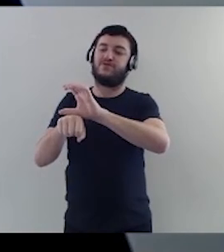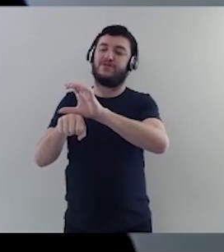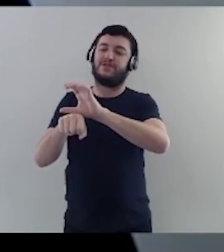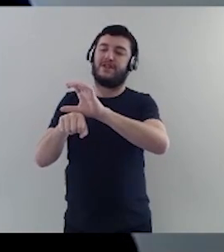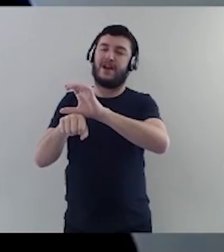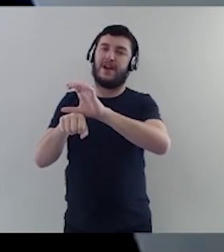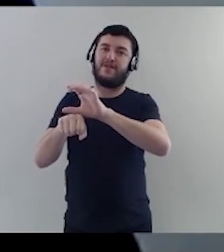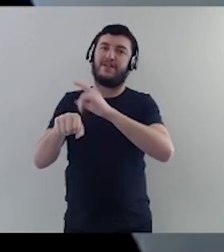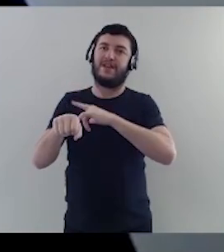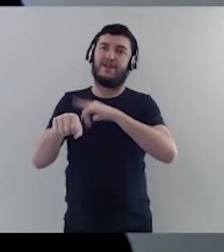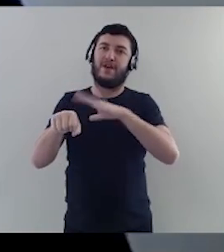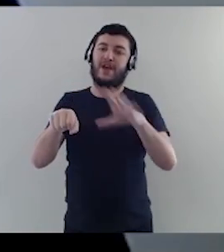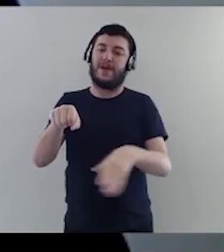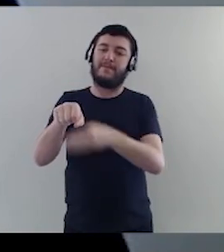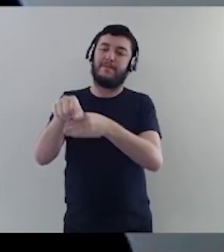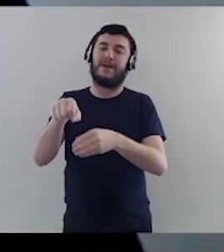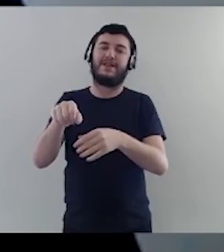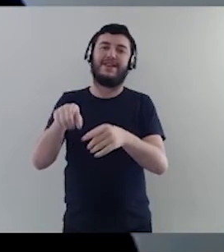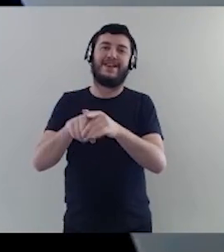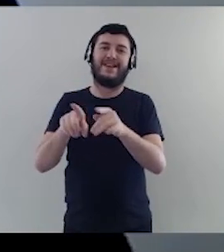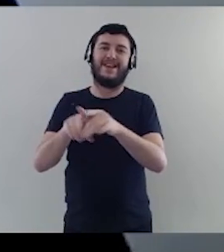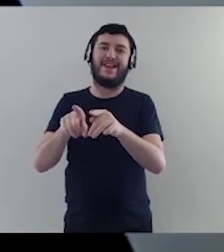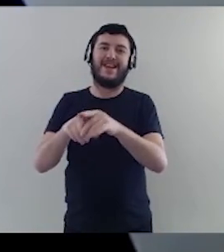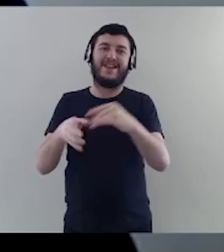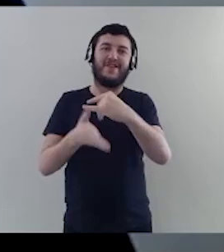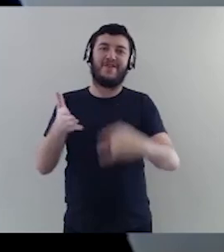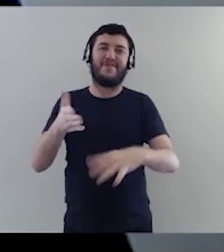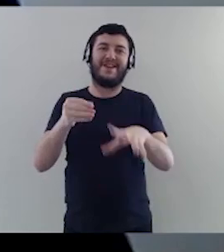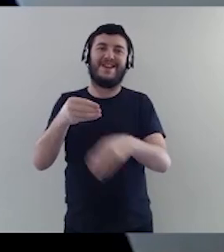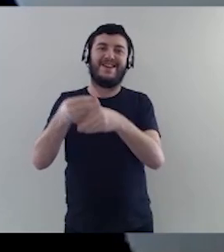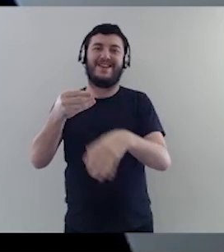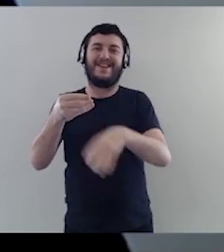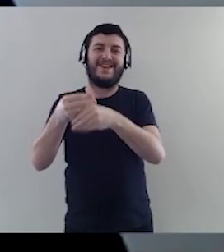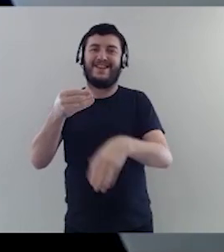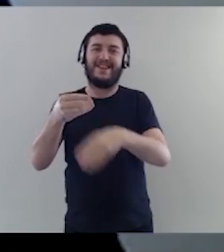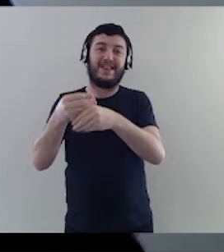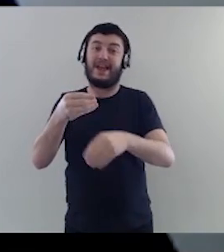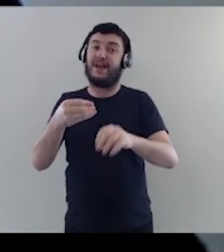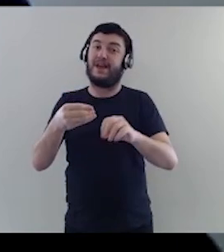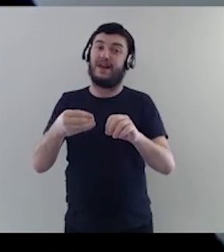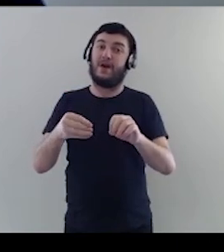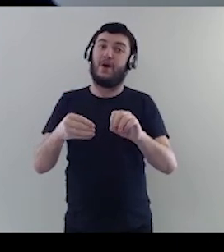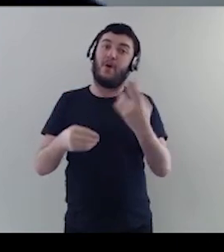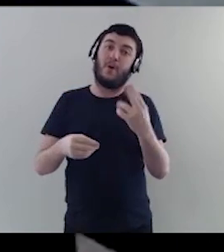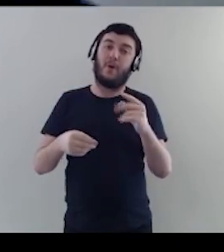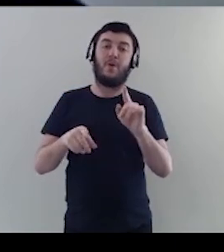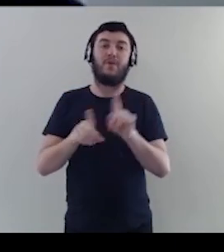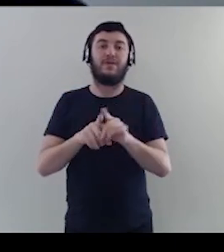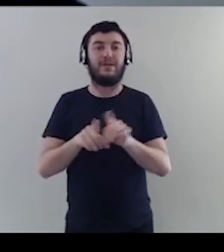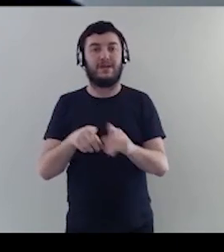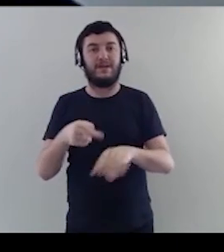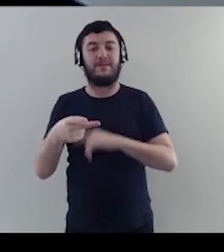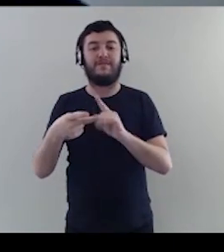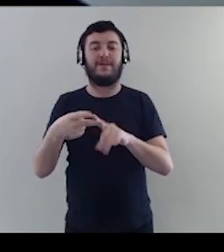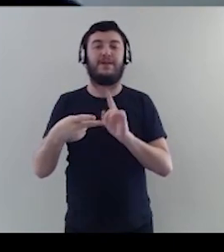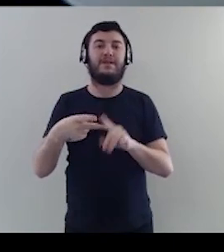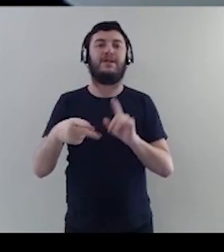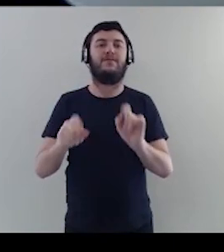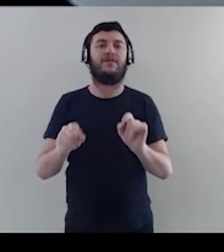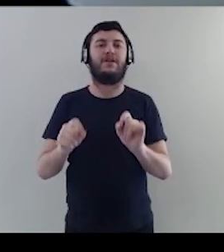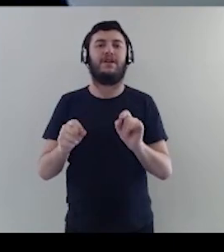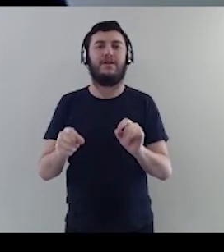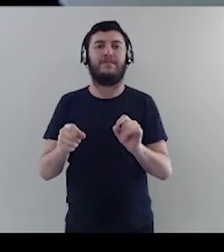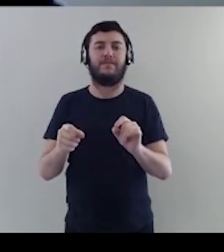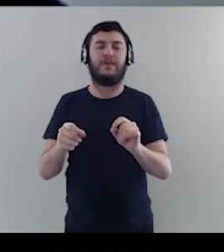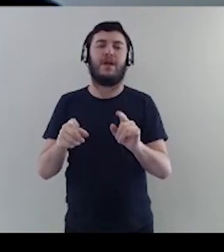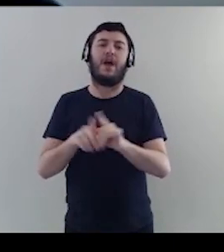emenda ou mutação informal da Constituição, realidade que não aconteceu, que, nomeadamente, o Presidente tivesse sido radicado ou